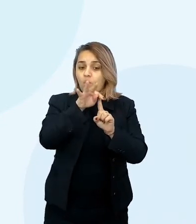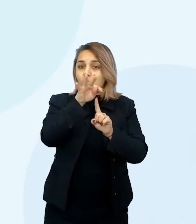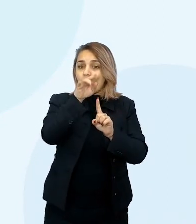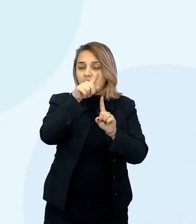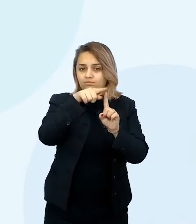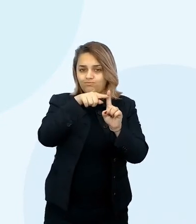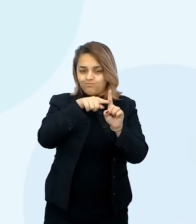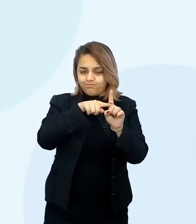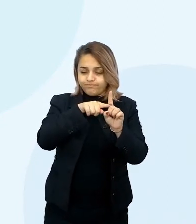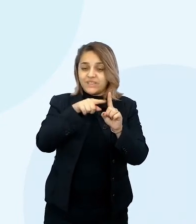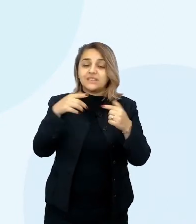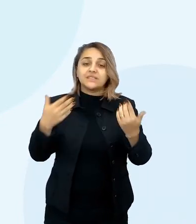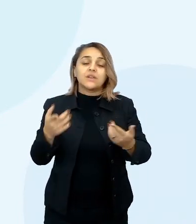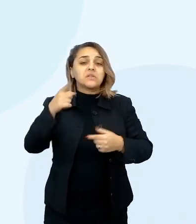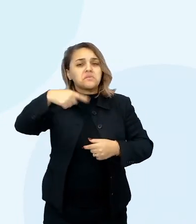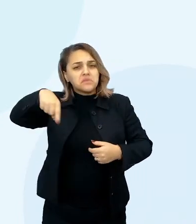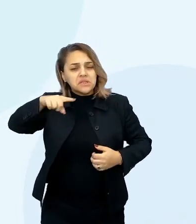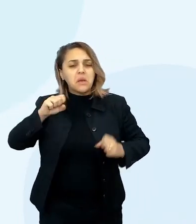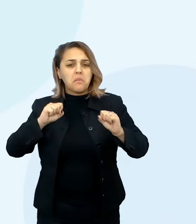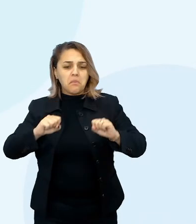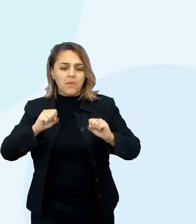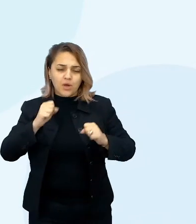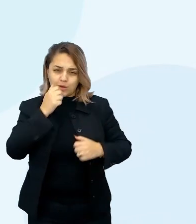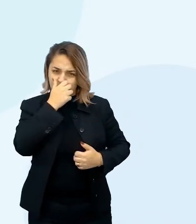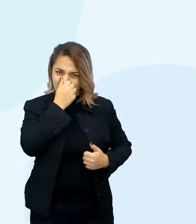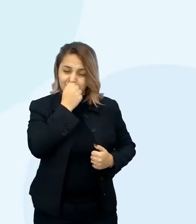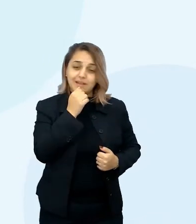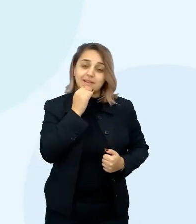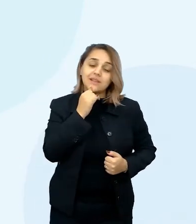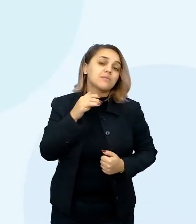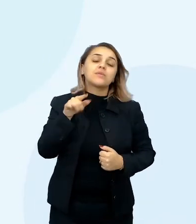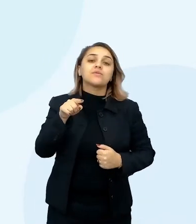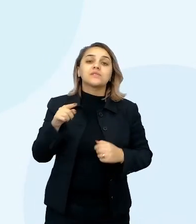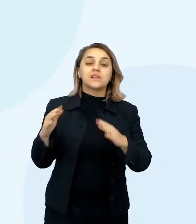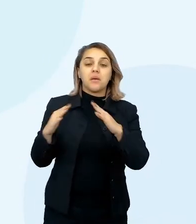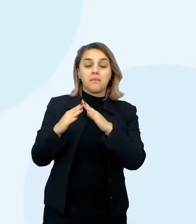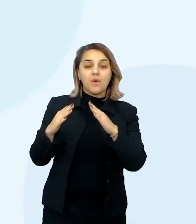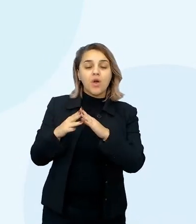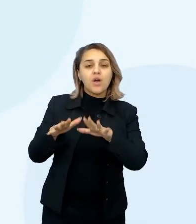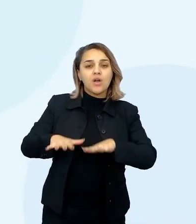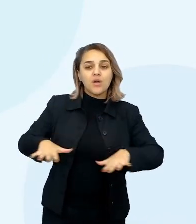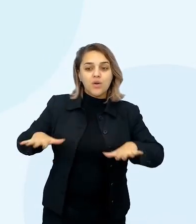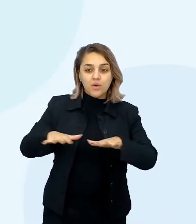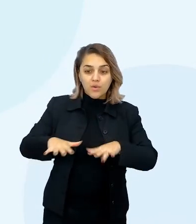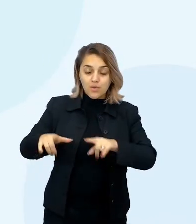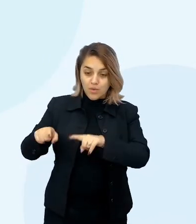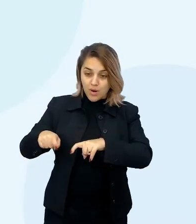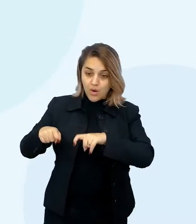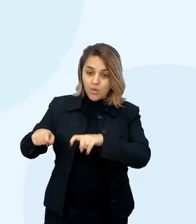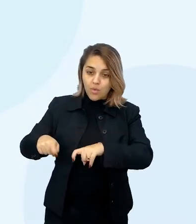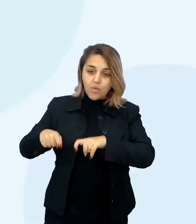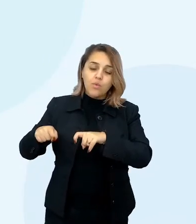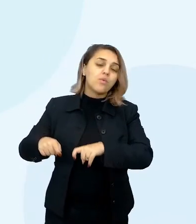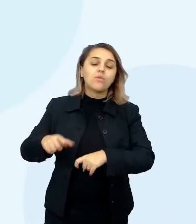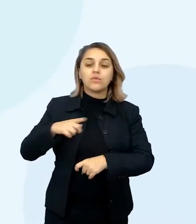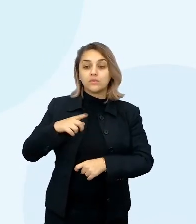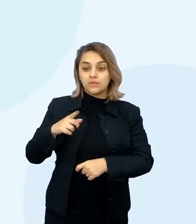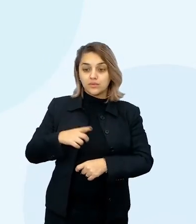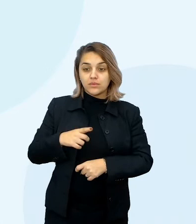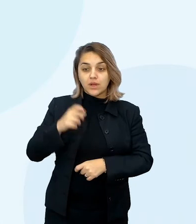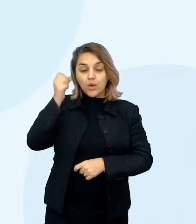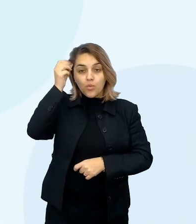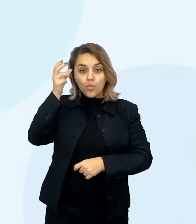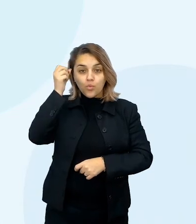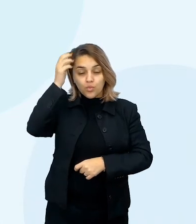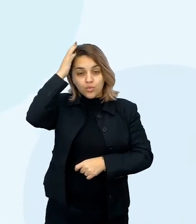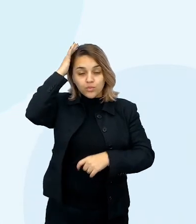de fazer se você tiver morar numa zona rural, tiver condição de fazer em permacultura, ou um sistema